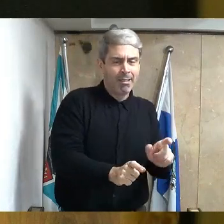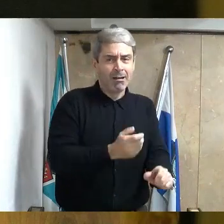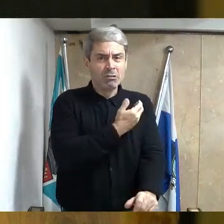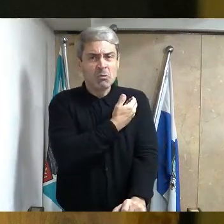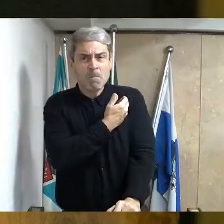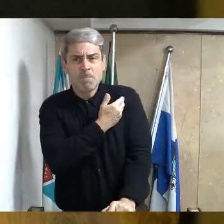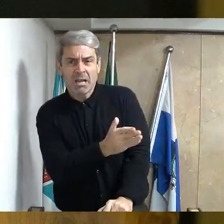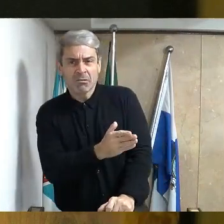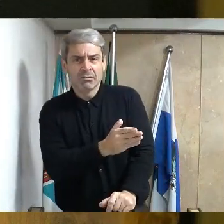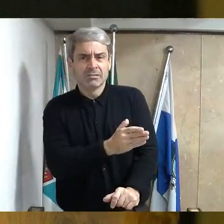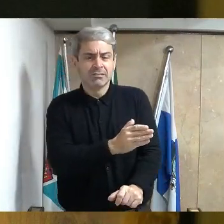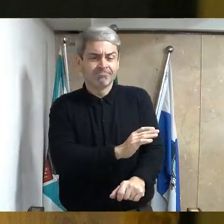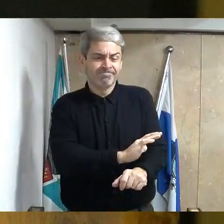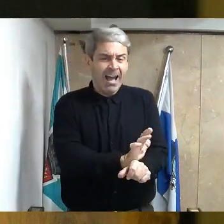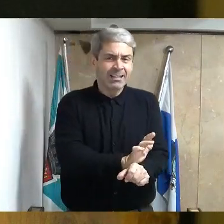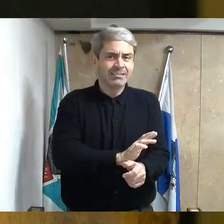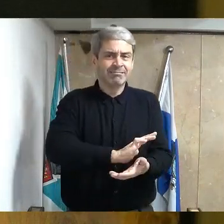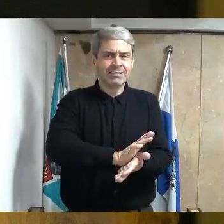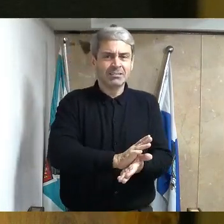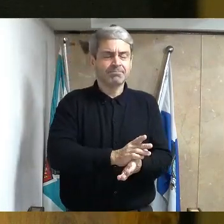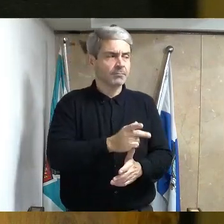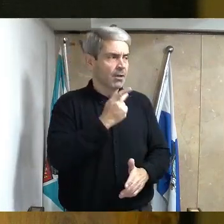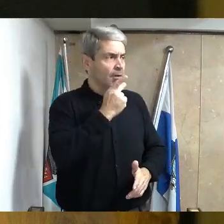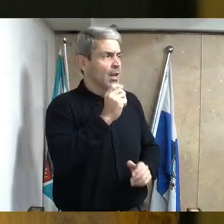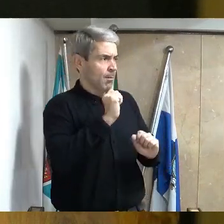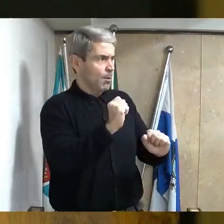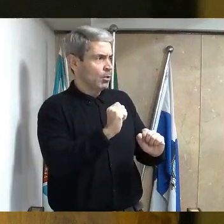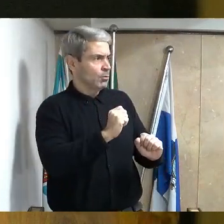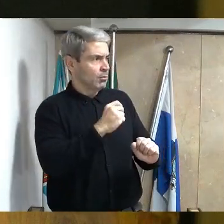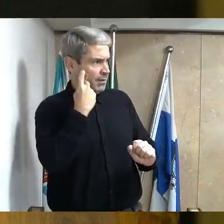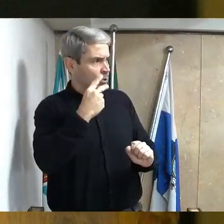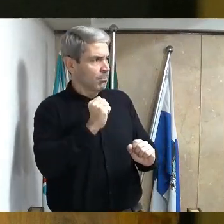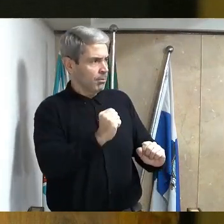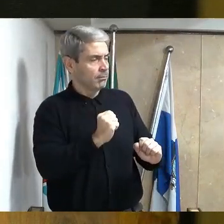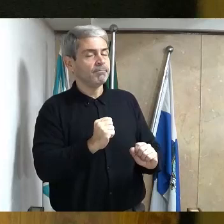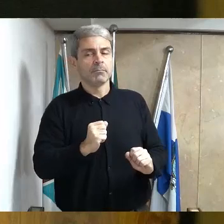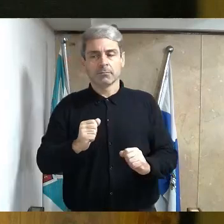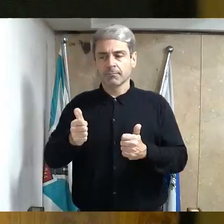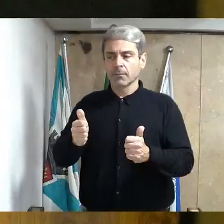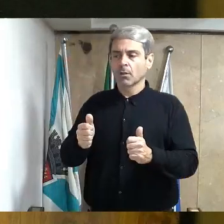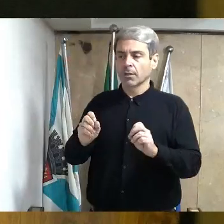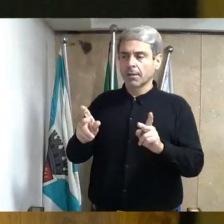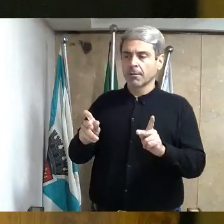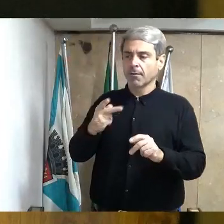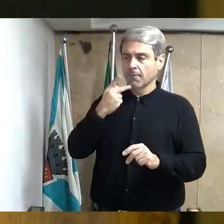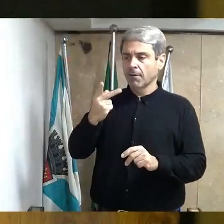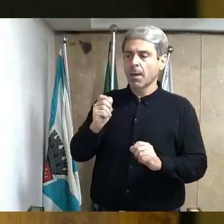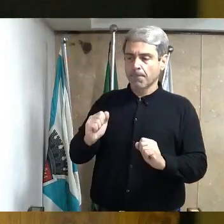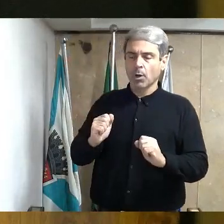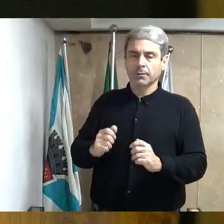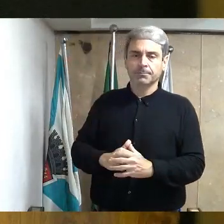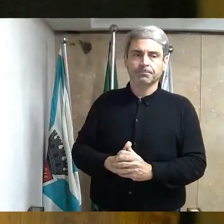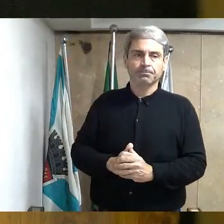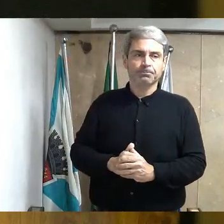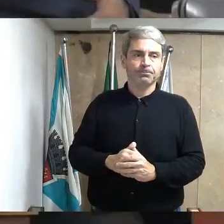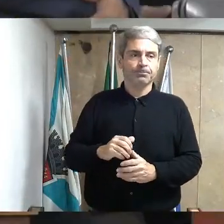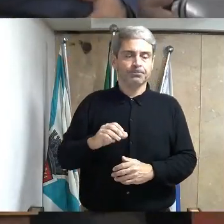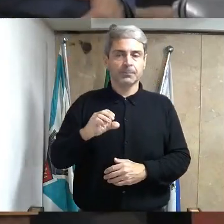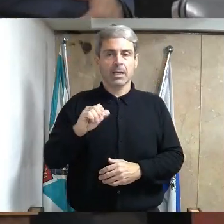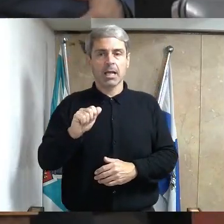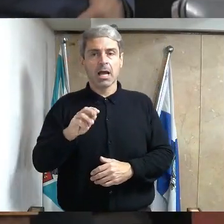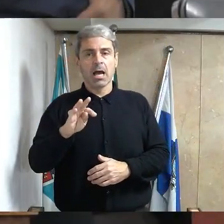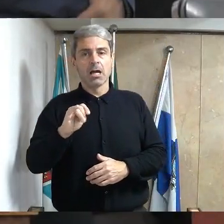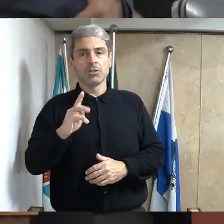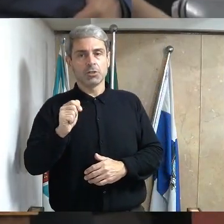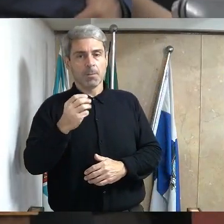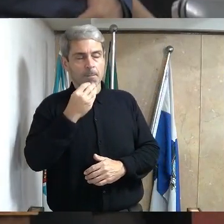Então eu quero dizer aqui... Permite uma parte, vereador? Permito, vereador. Catite,